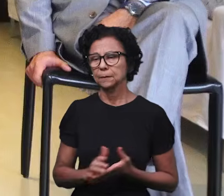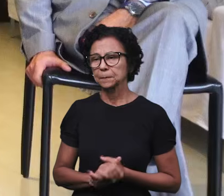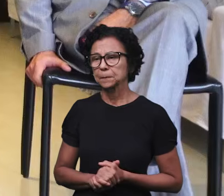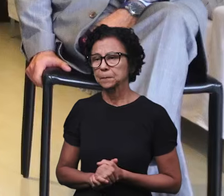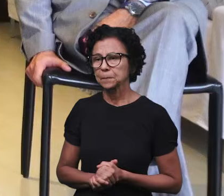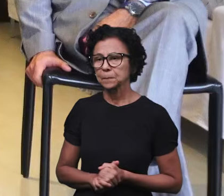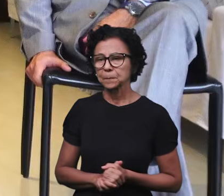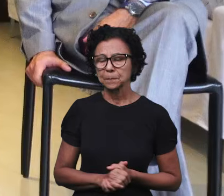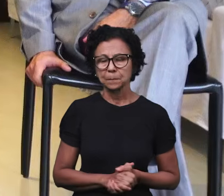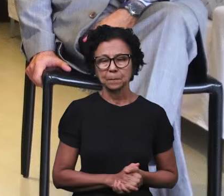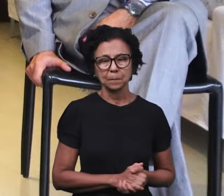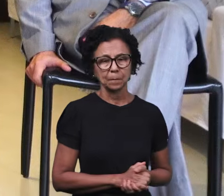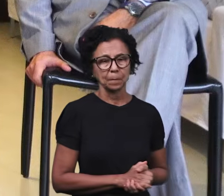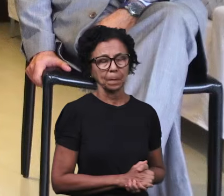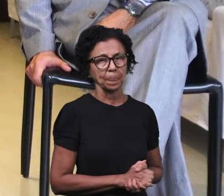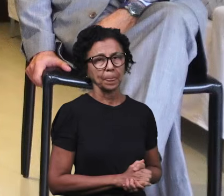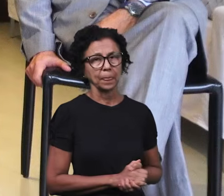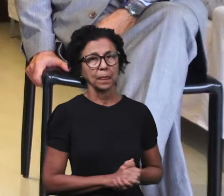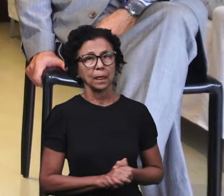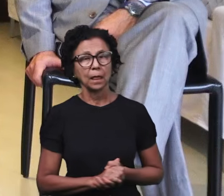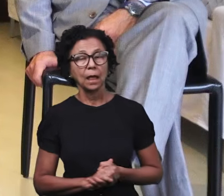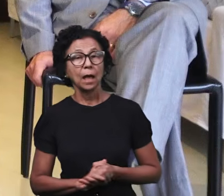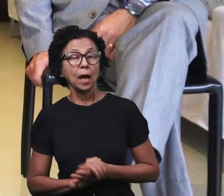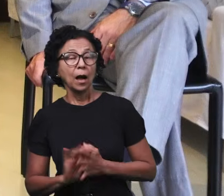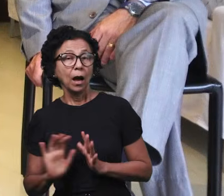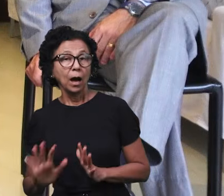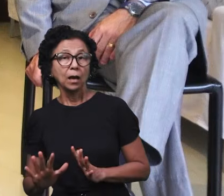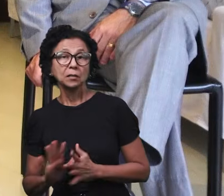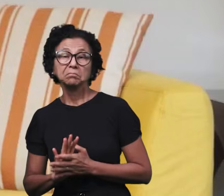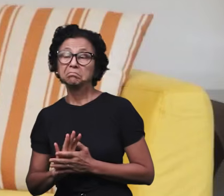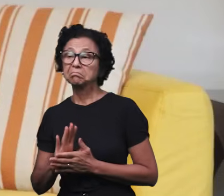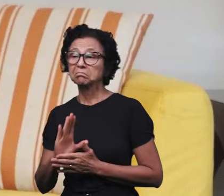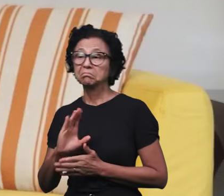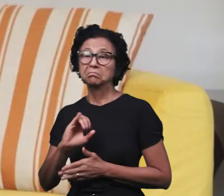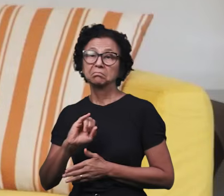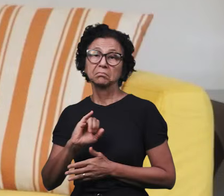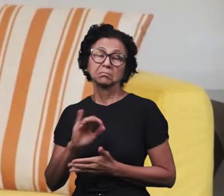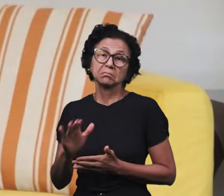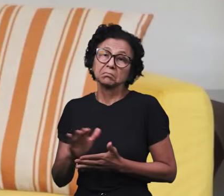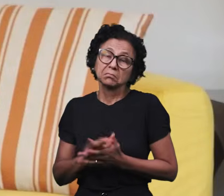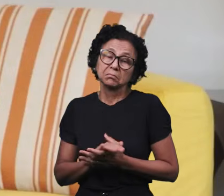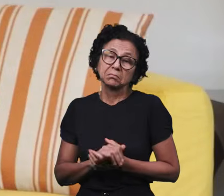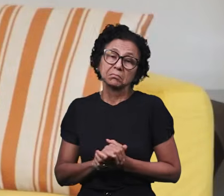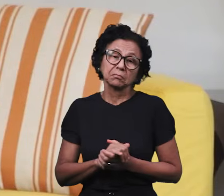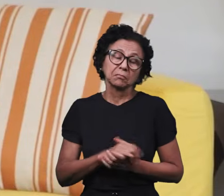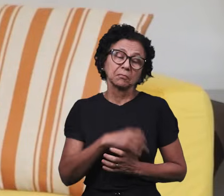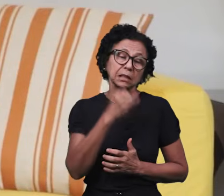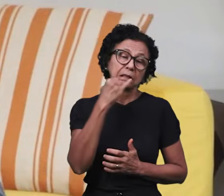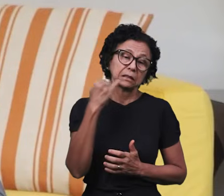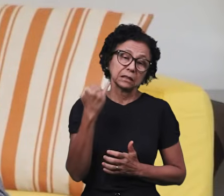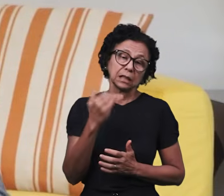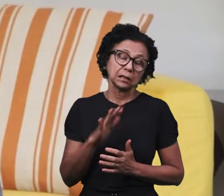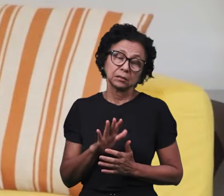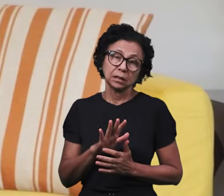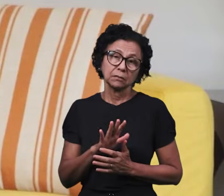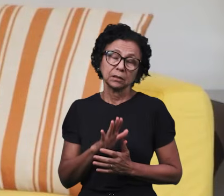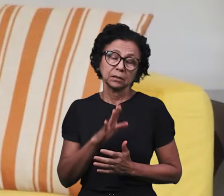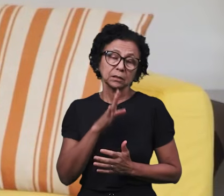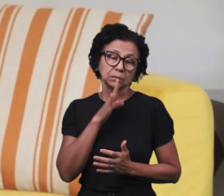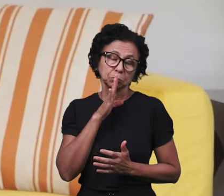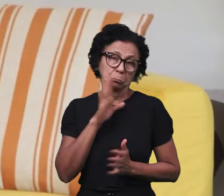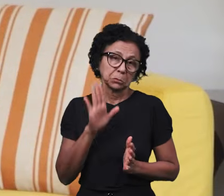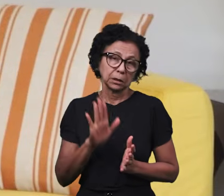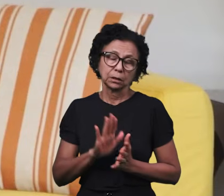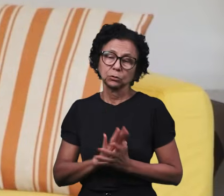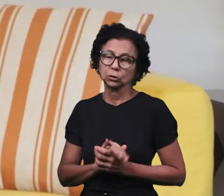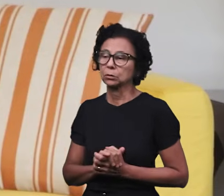Interessante que logo após Jacó sair da presença de Isaac, Esaú retornou da caçada e confiante que ele receberia a bênção, porque